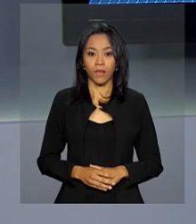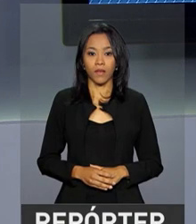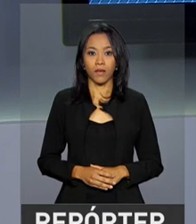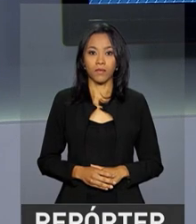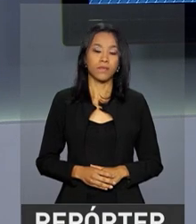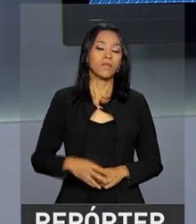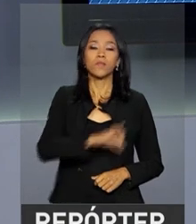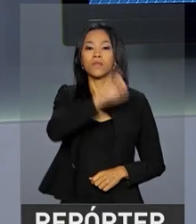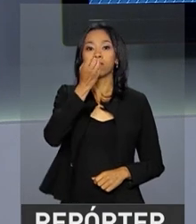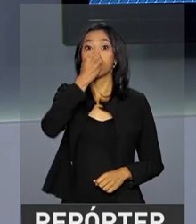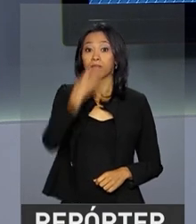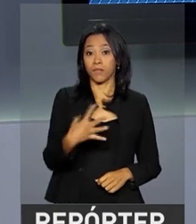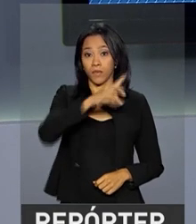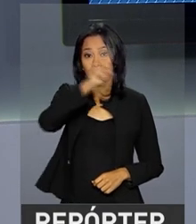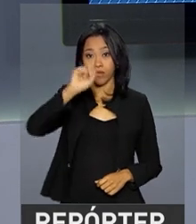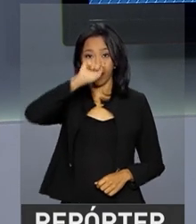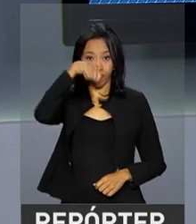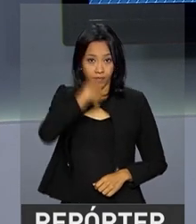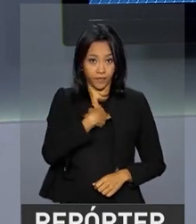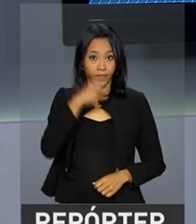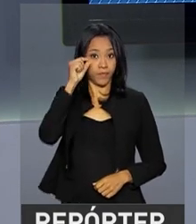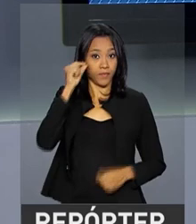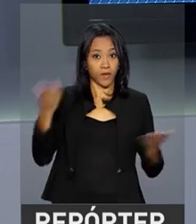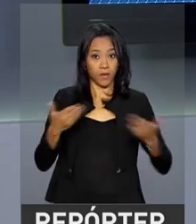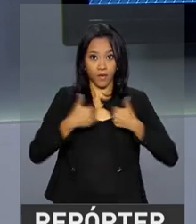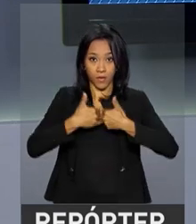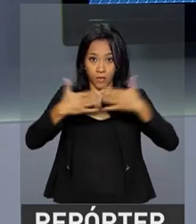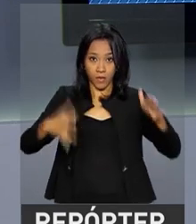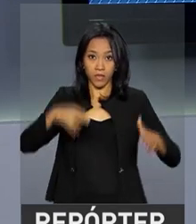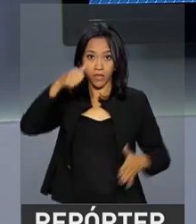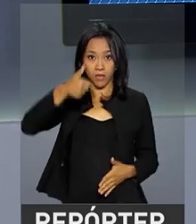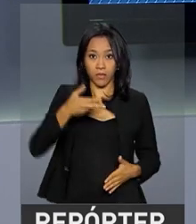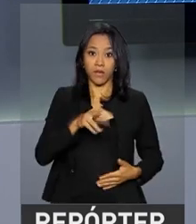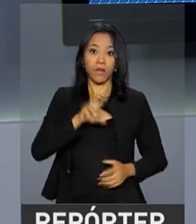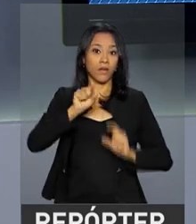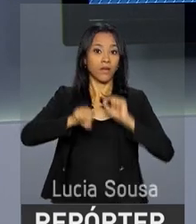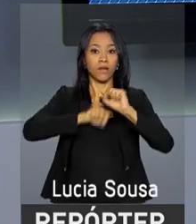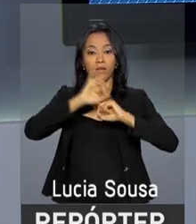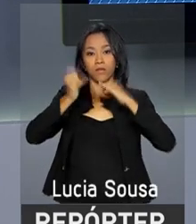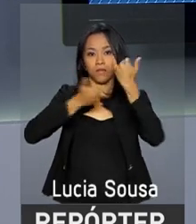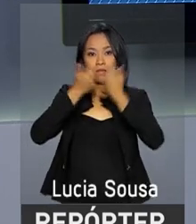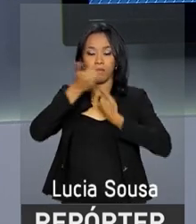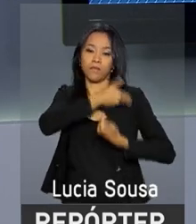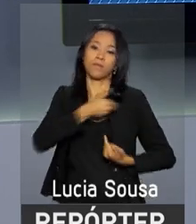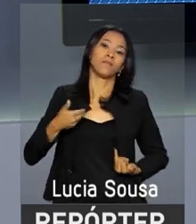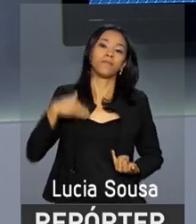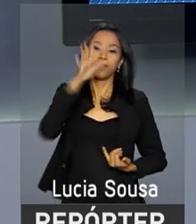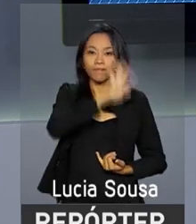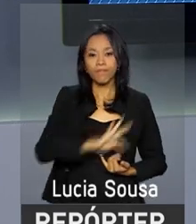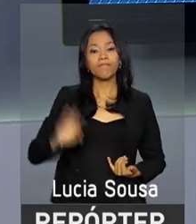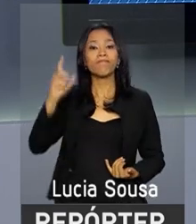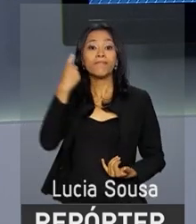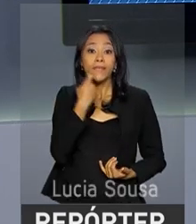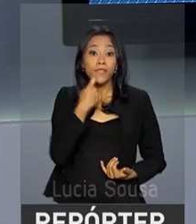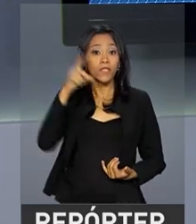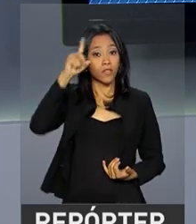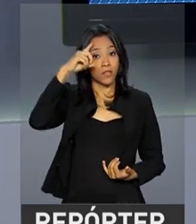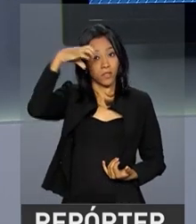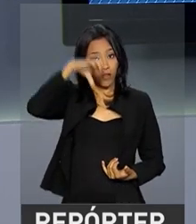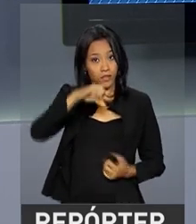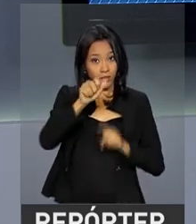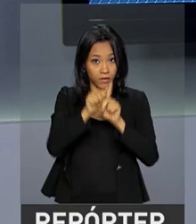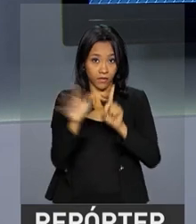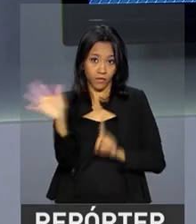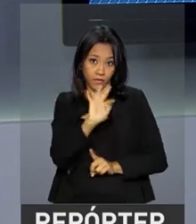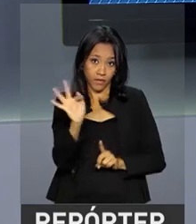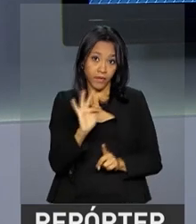olá bom dia sou carolina beck e começa agora o repórter nbr com as notícias do governo federal desta sexta feira 9 de